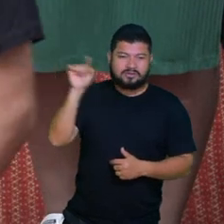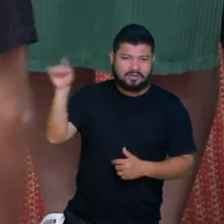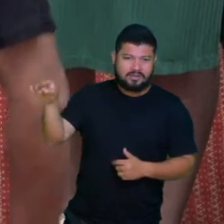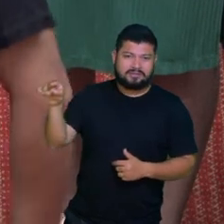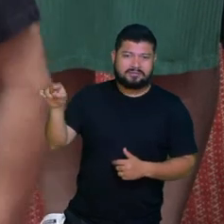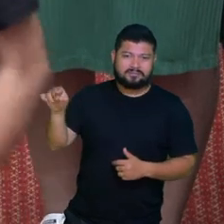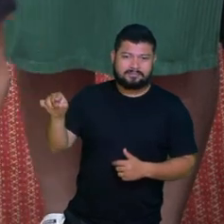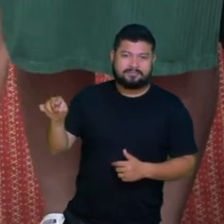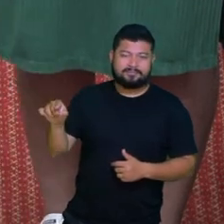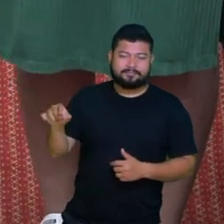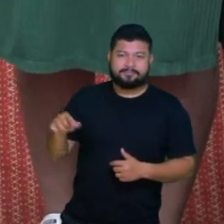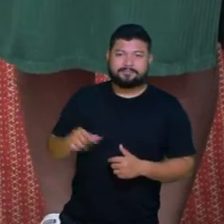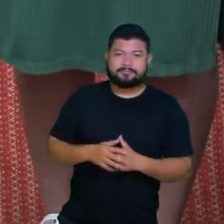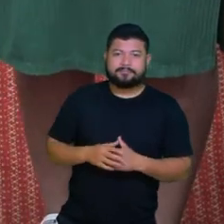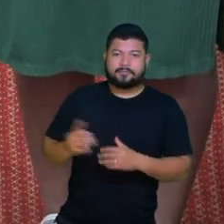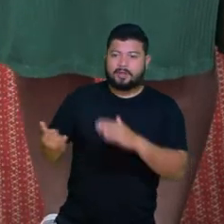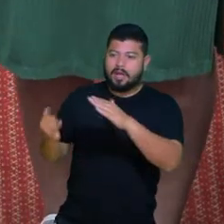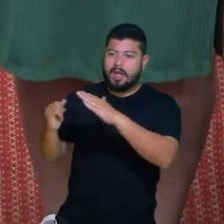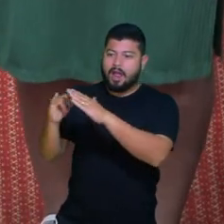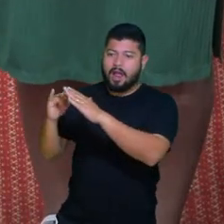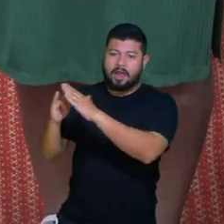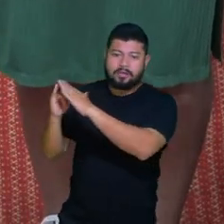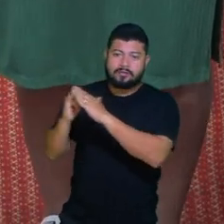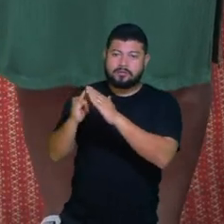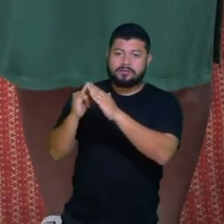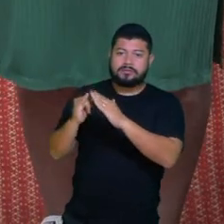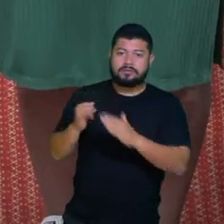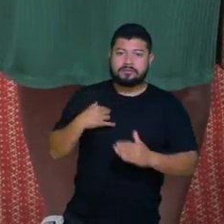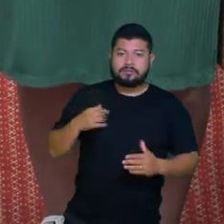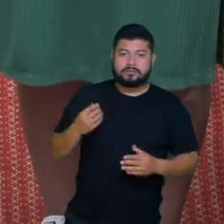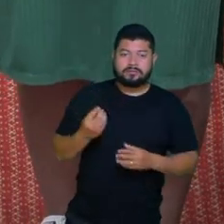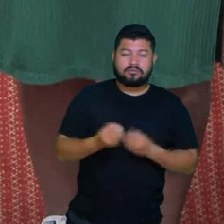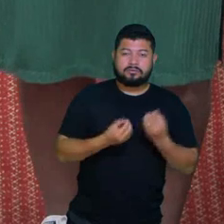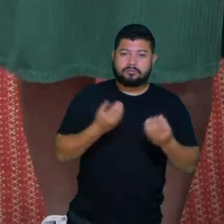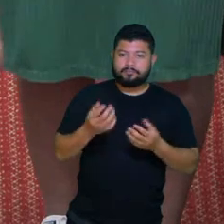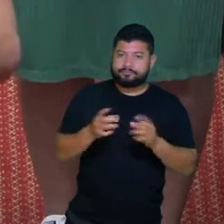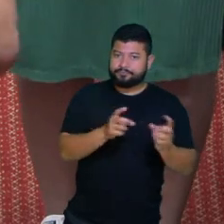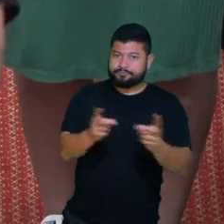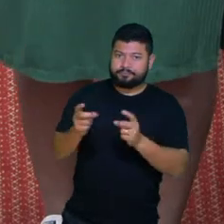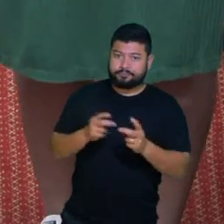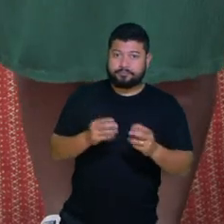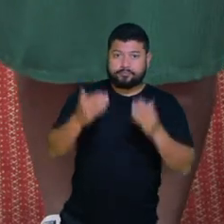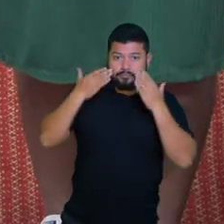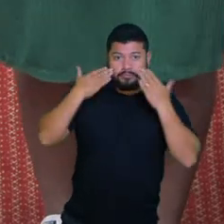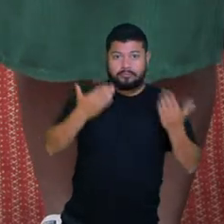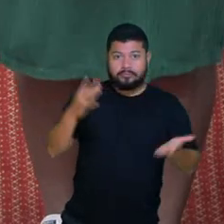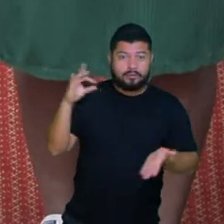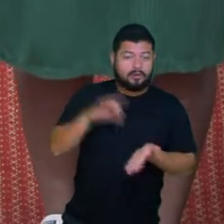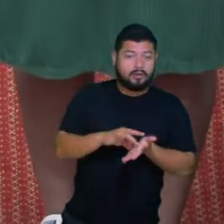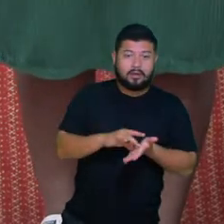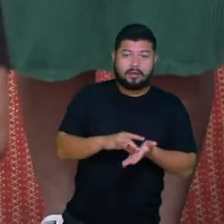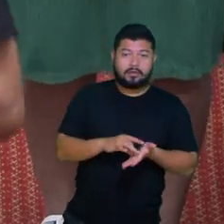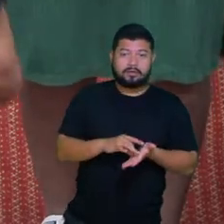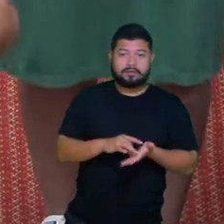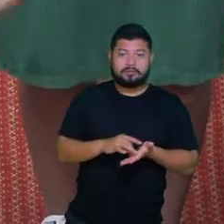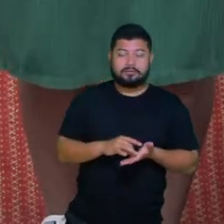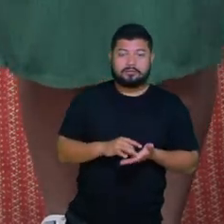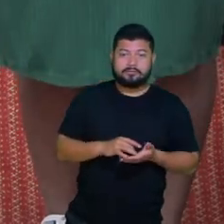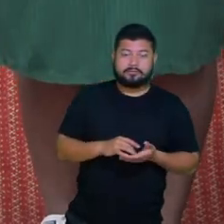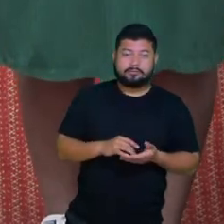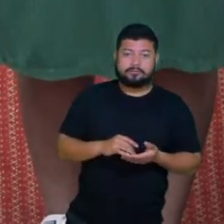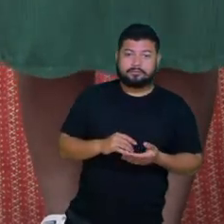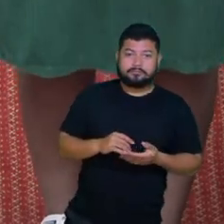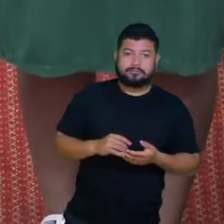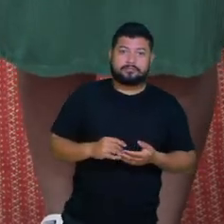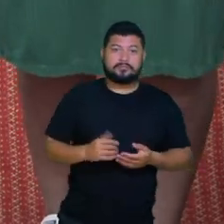é incrível o que se vende o que se mostra e o que realmente é foi colocado pro colega